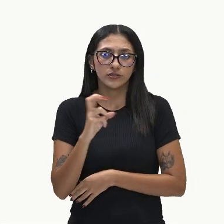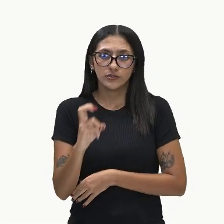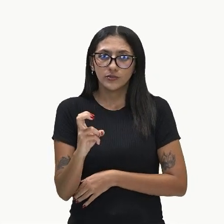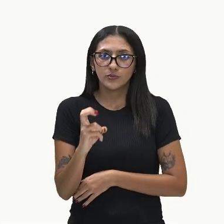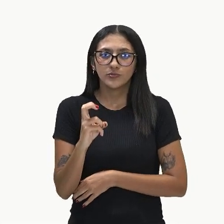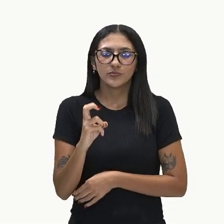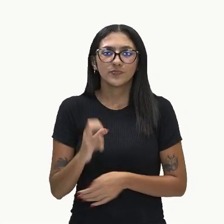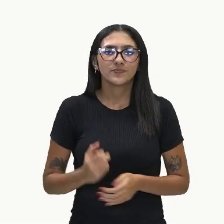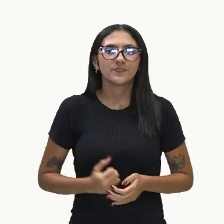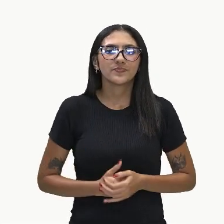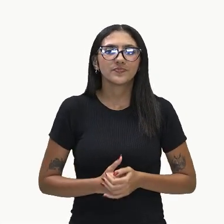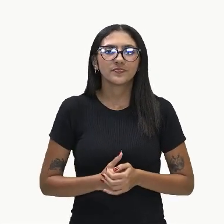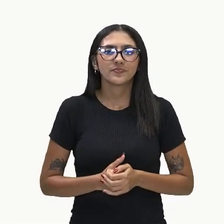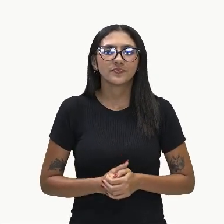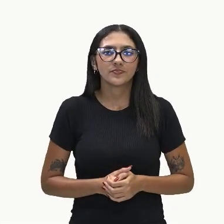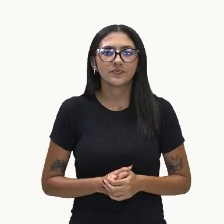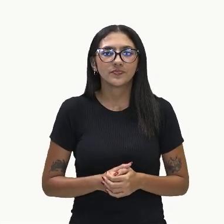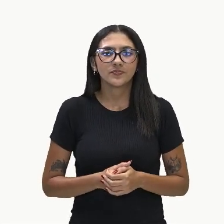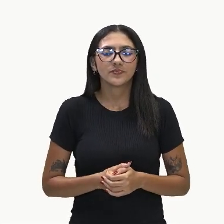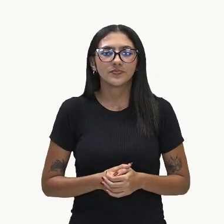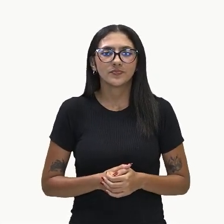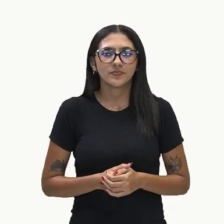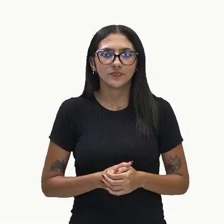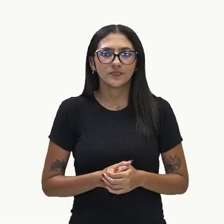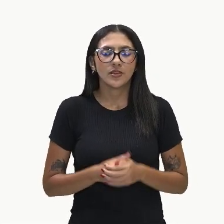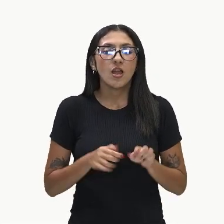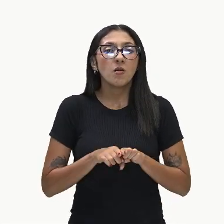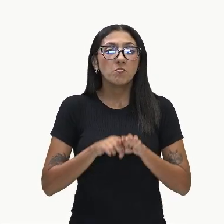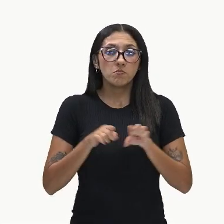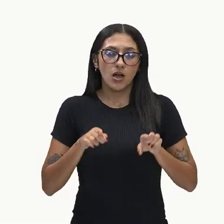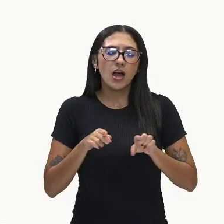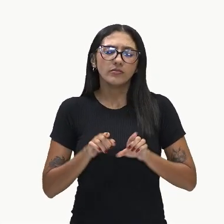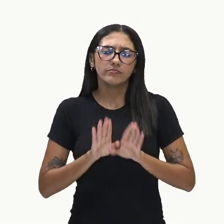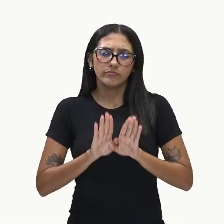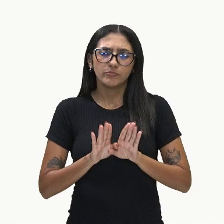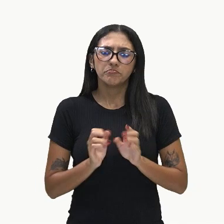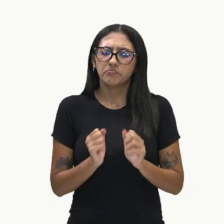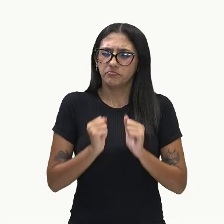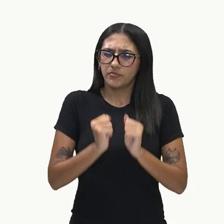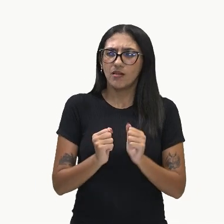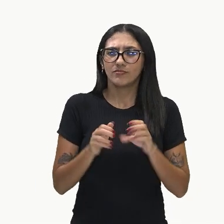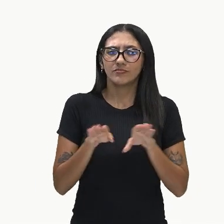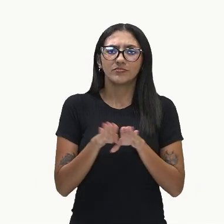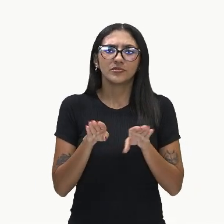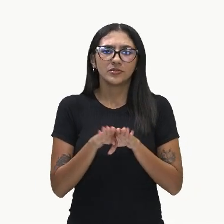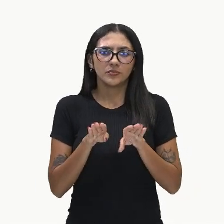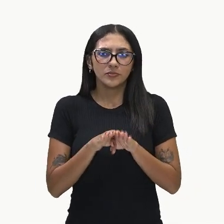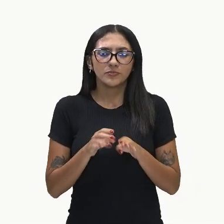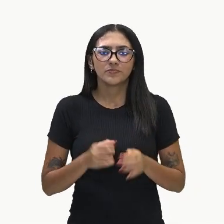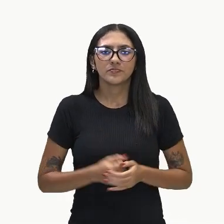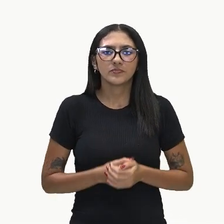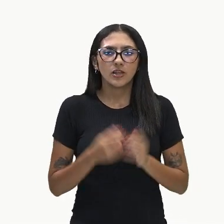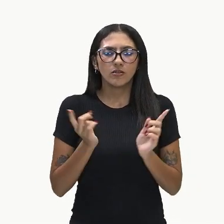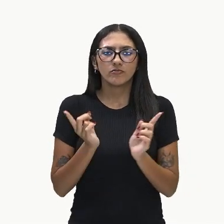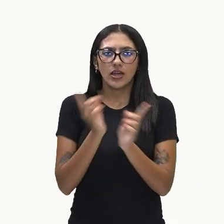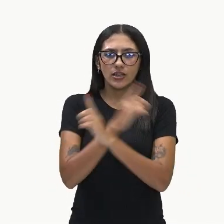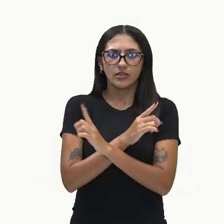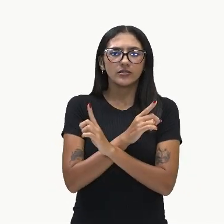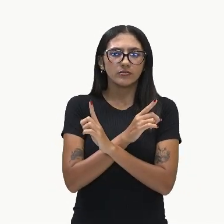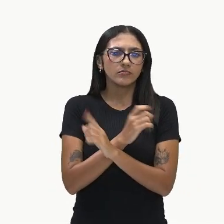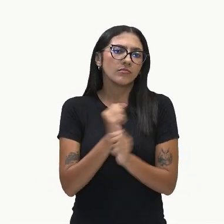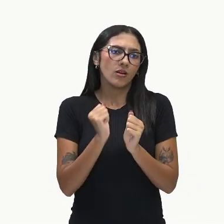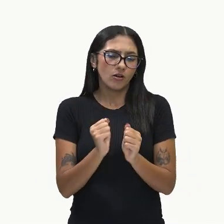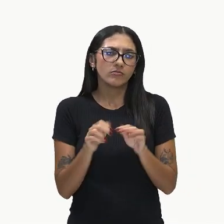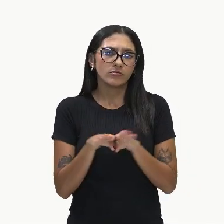bom? Mas a gente também pode fazer o quê, ó? Utilizar a operação inversa para